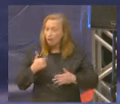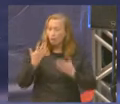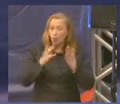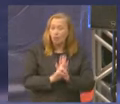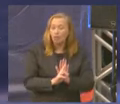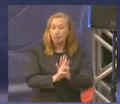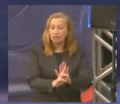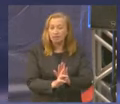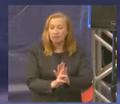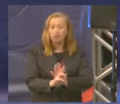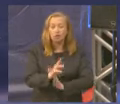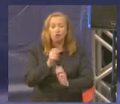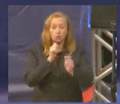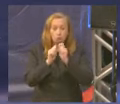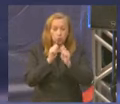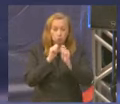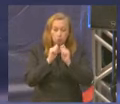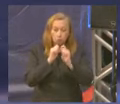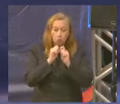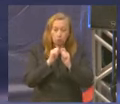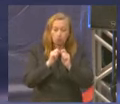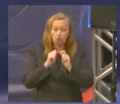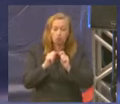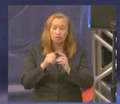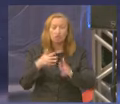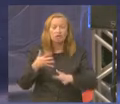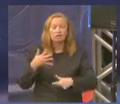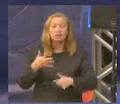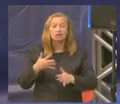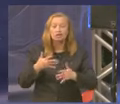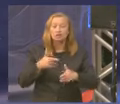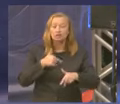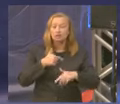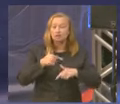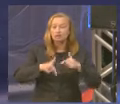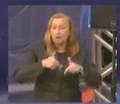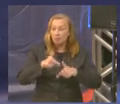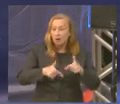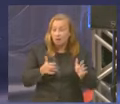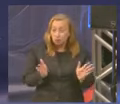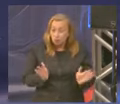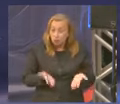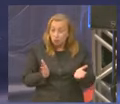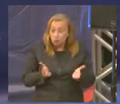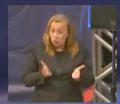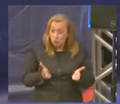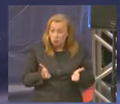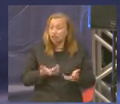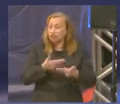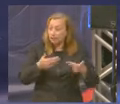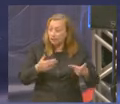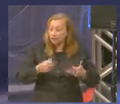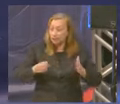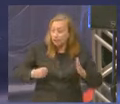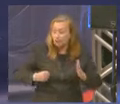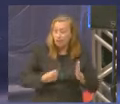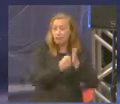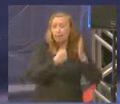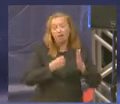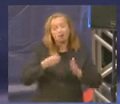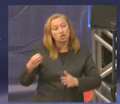represento os jornalistas que trabalham nesse tempo e que enfrentam os impactos das